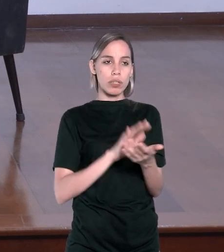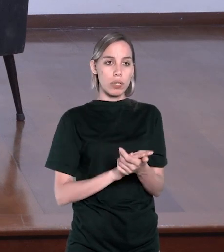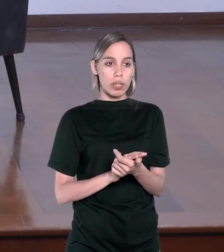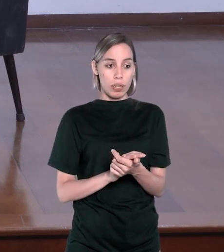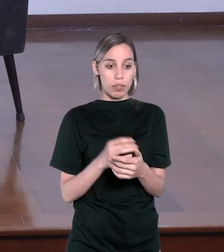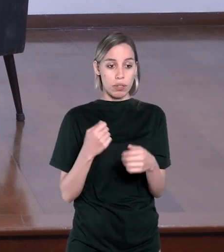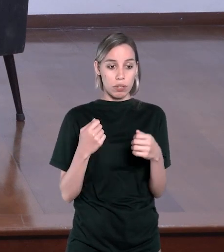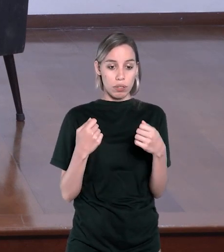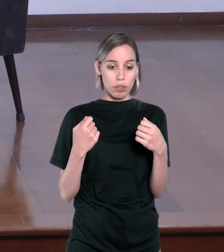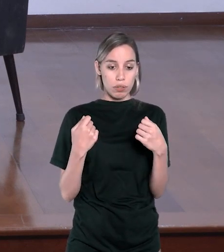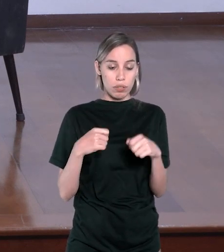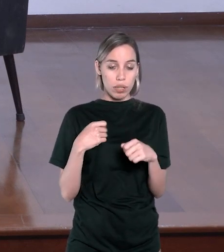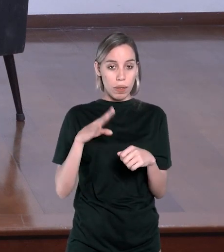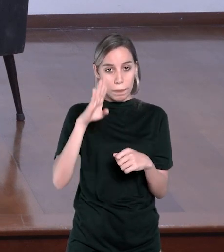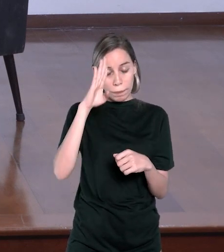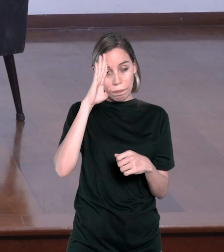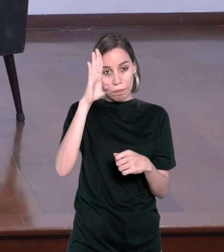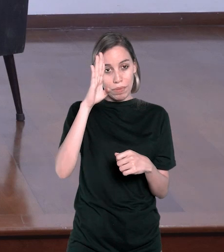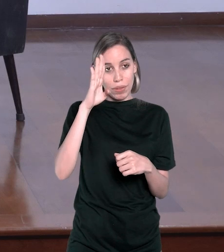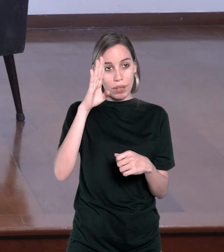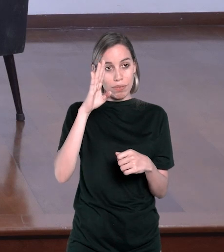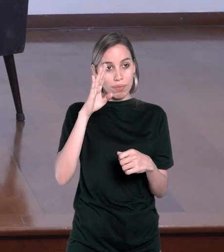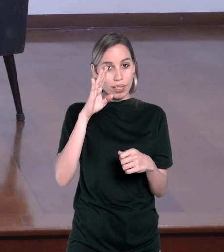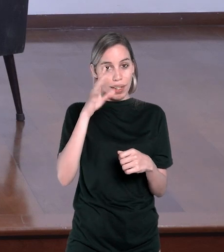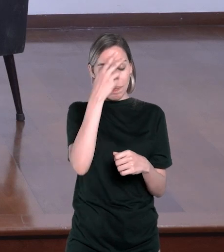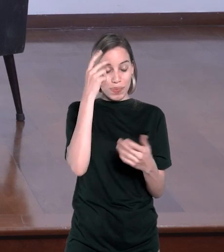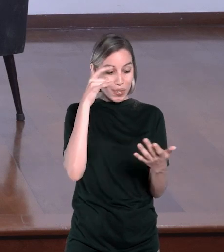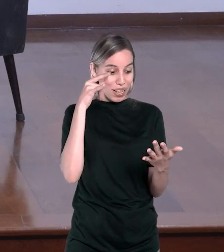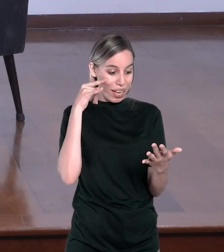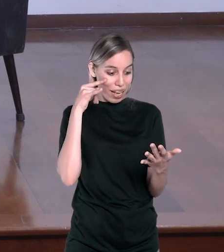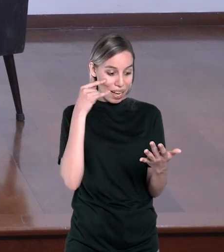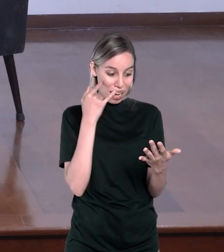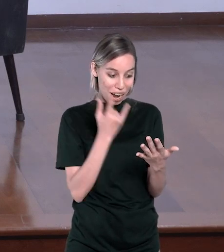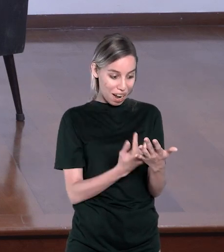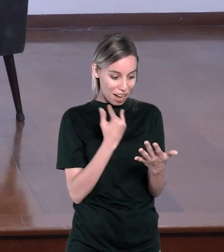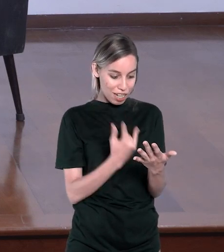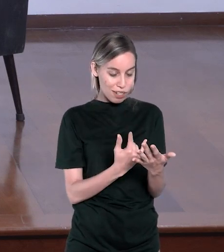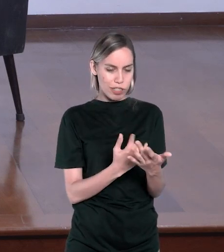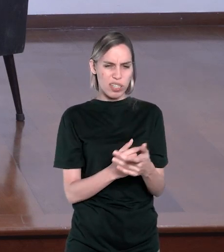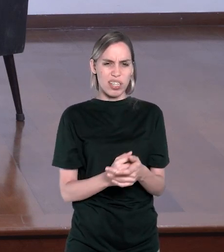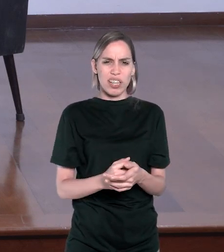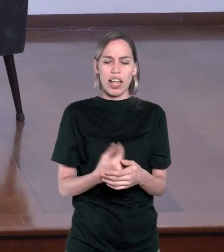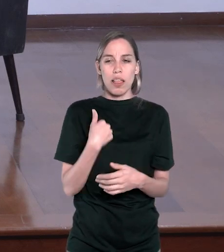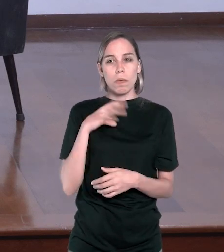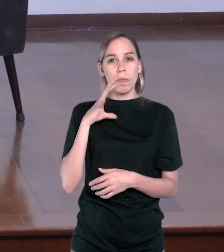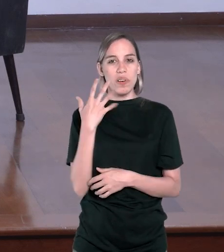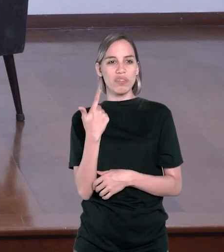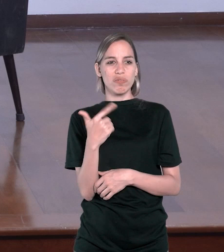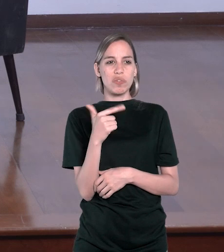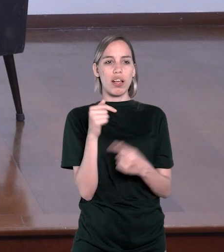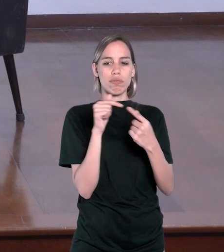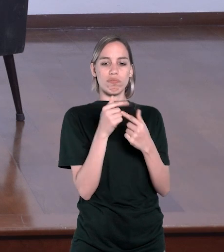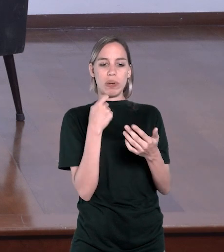entreter. Mas eu acho que não funciona essa coisa de escrever para estrangeiro ver, sabe? Eu acho que